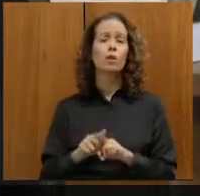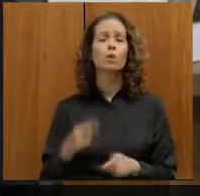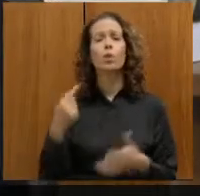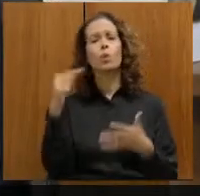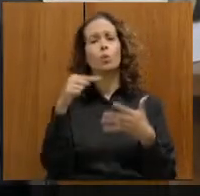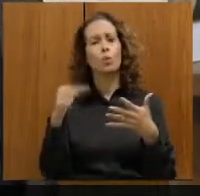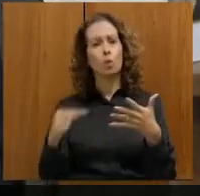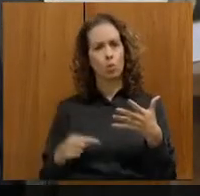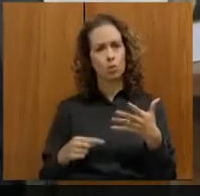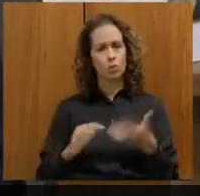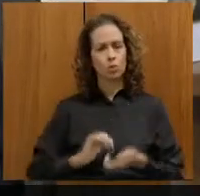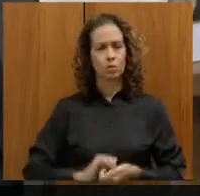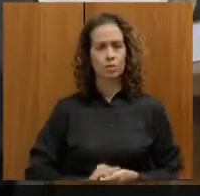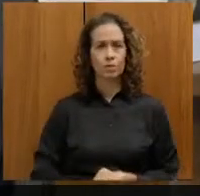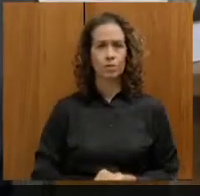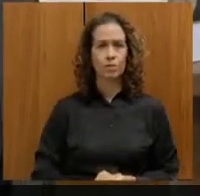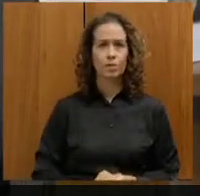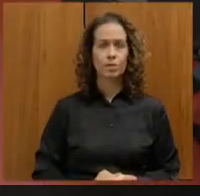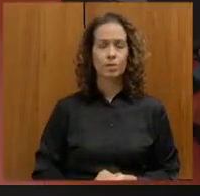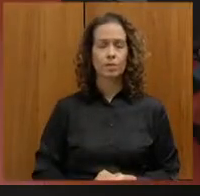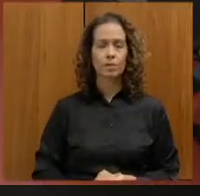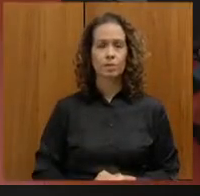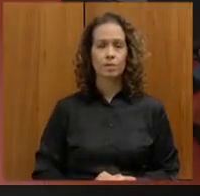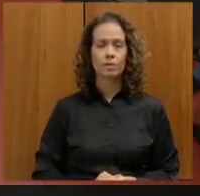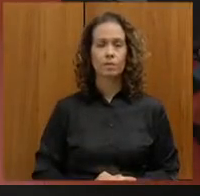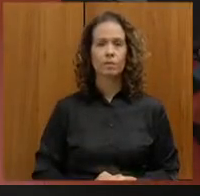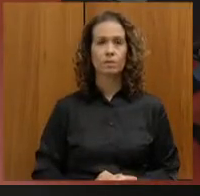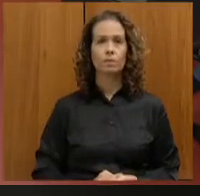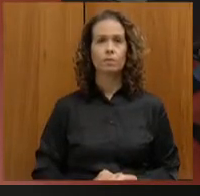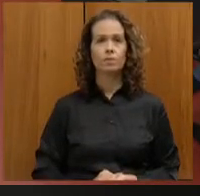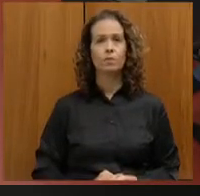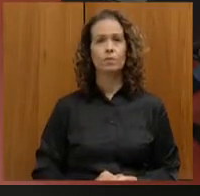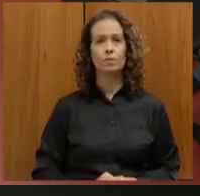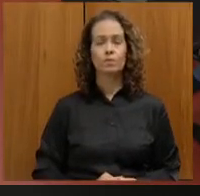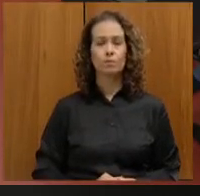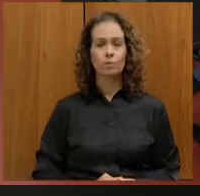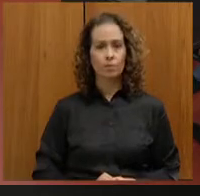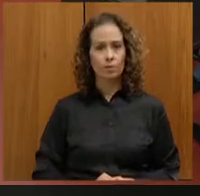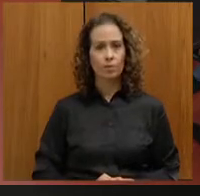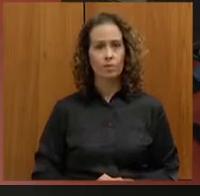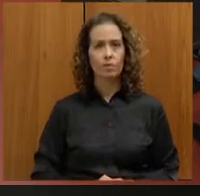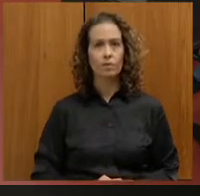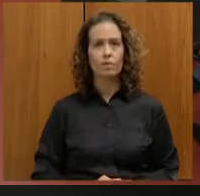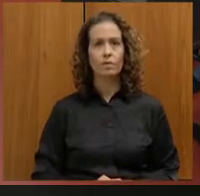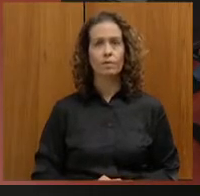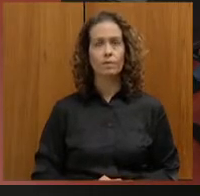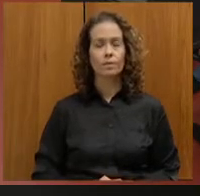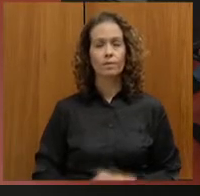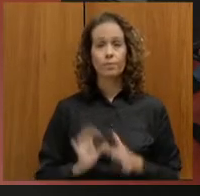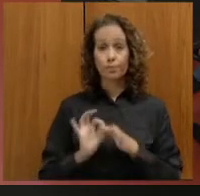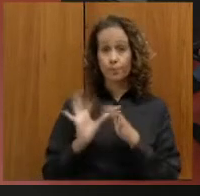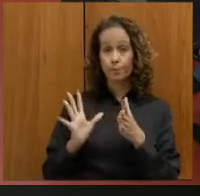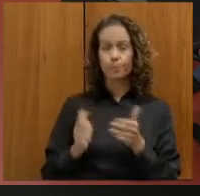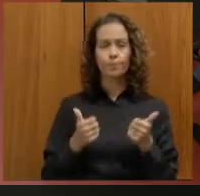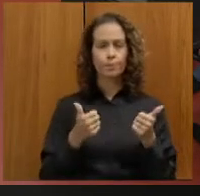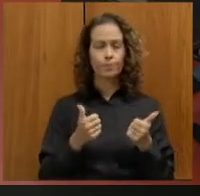dia eu não posso presidente